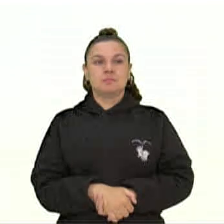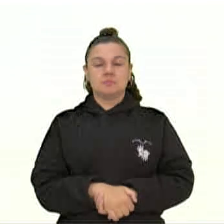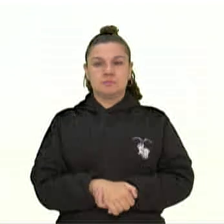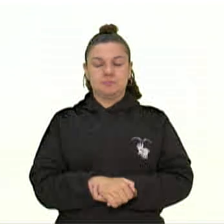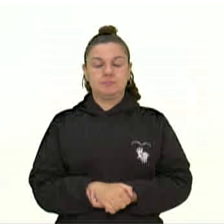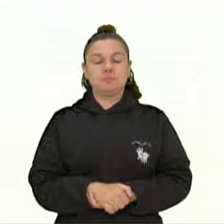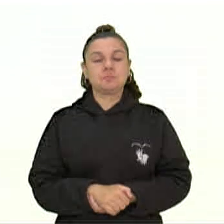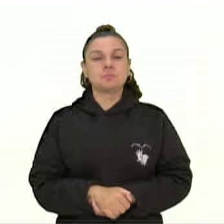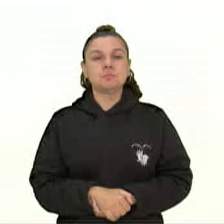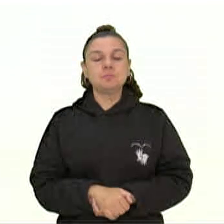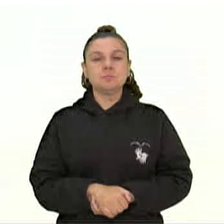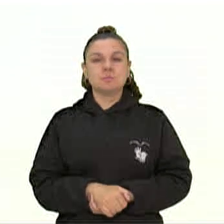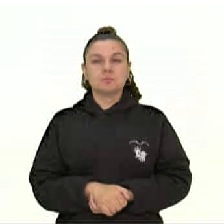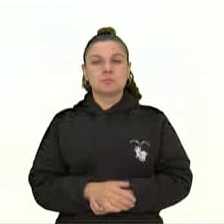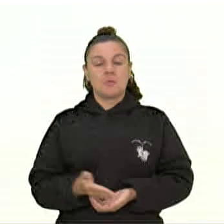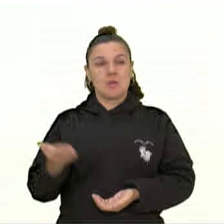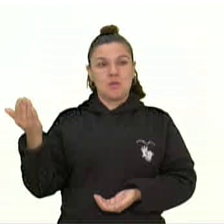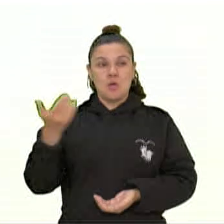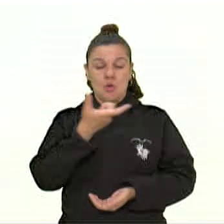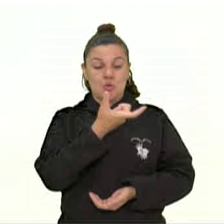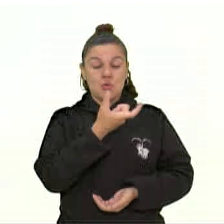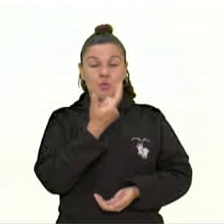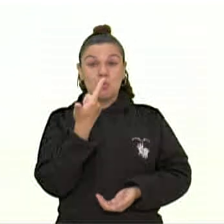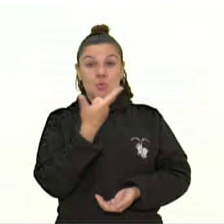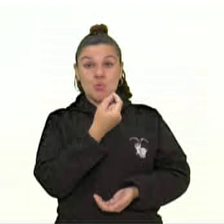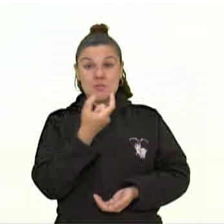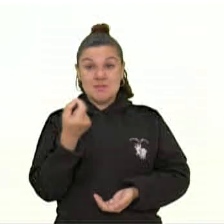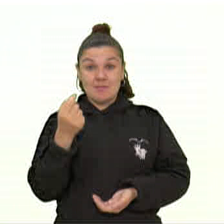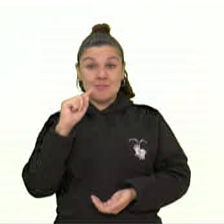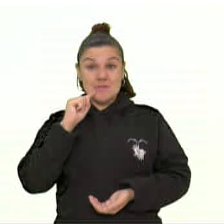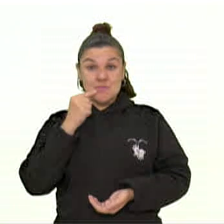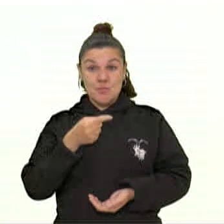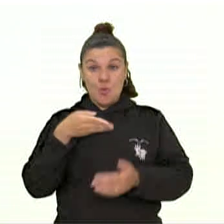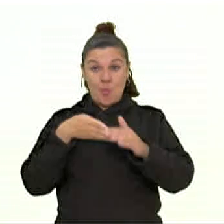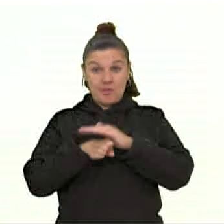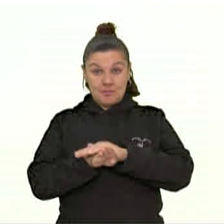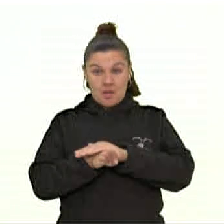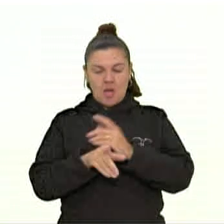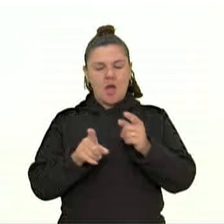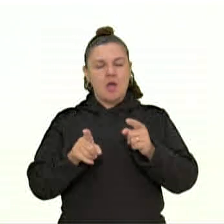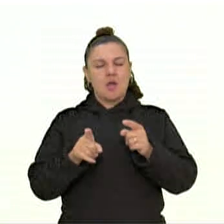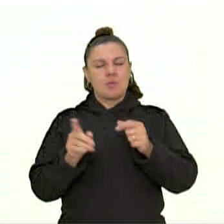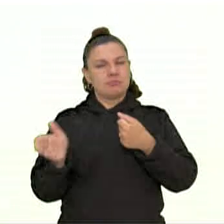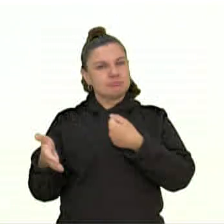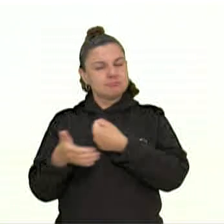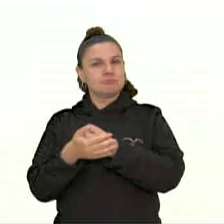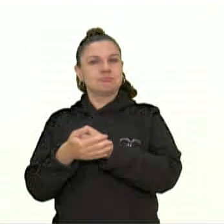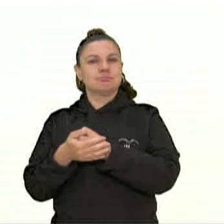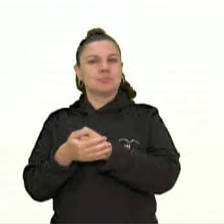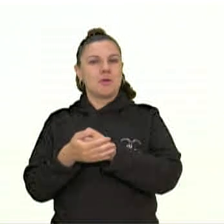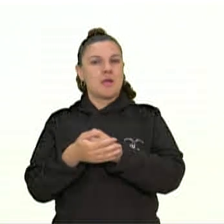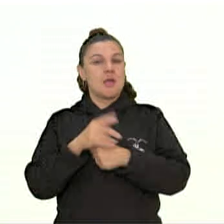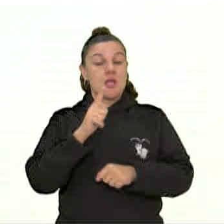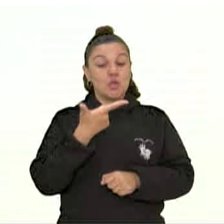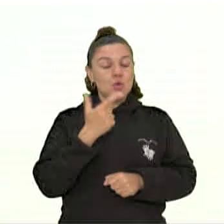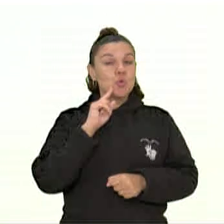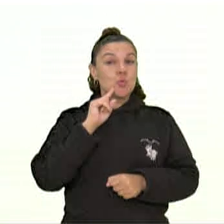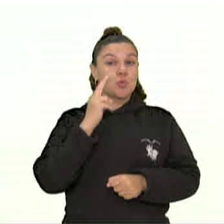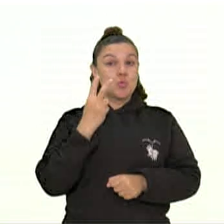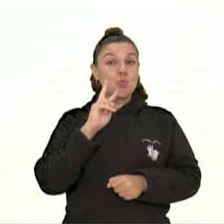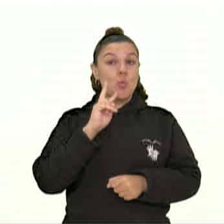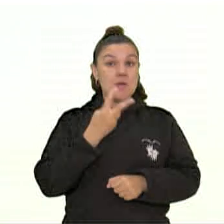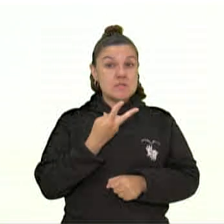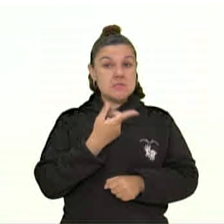nessa travessia. 200 mil entraram ilegalmente, mas de 2.000 delas não sobreviveram à perigosa